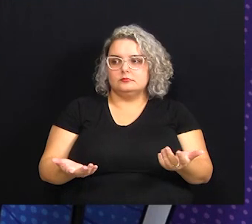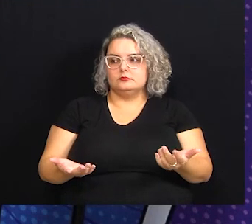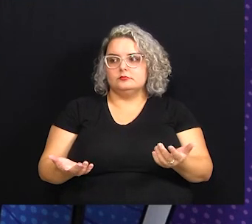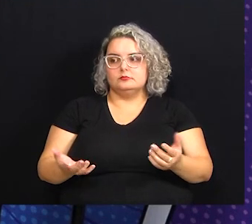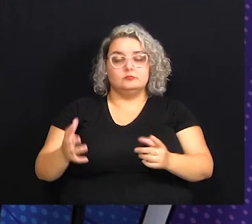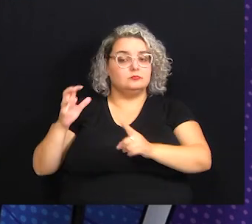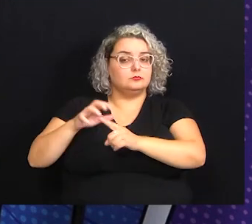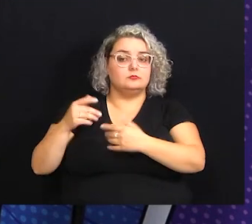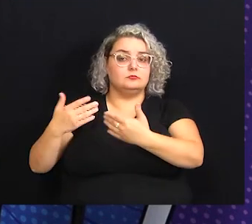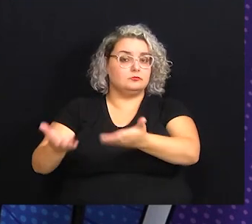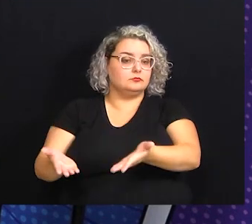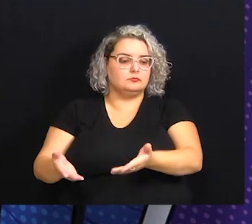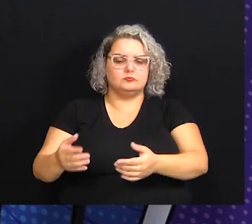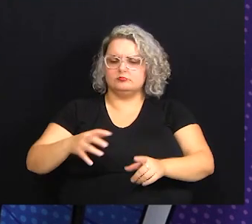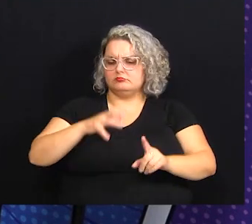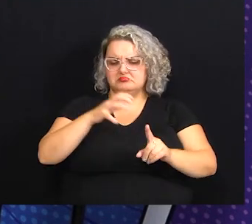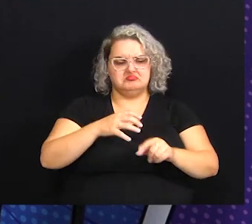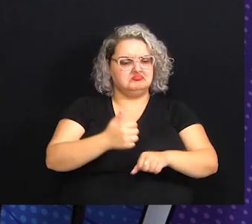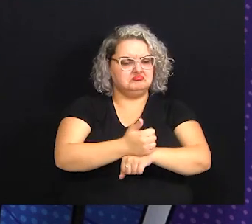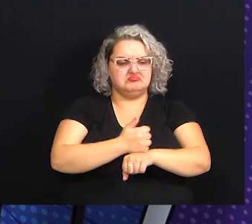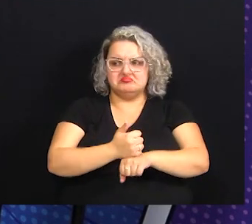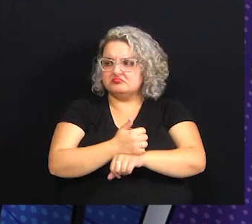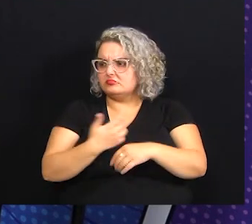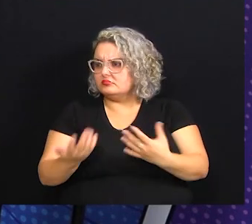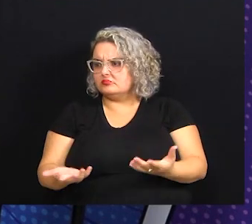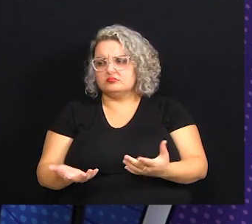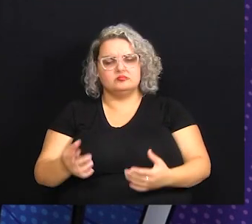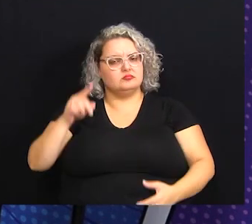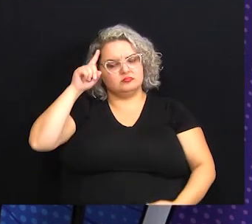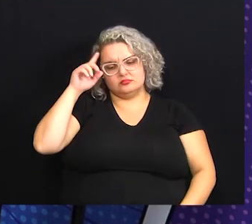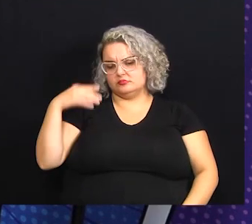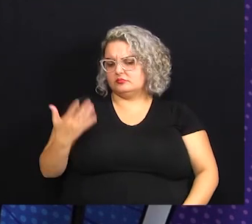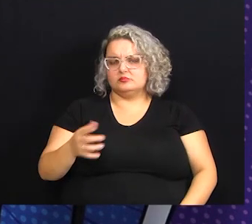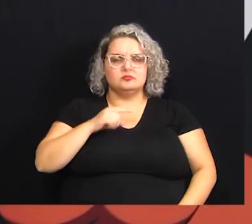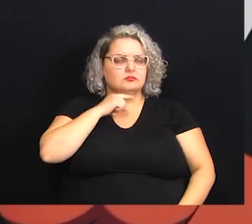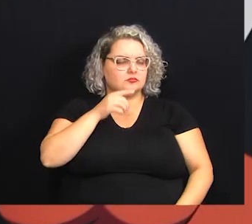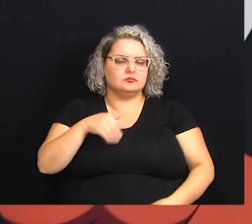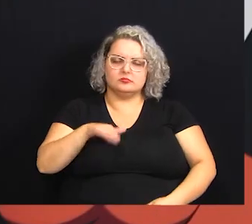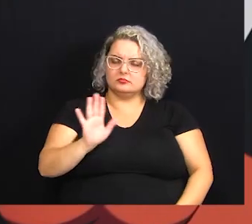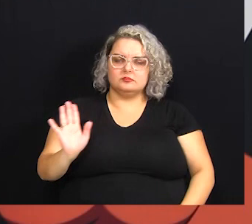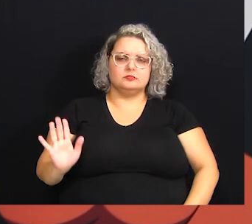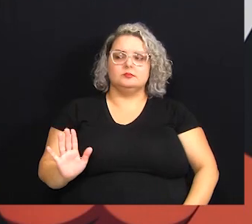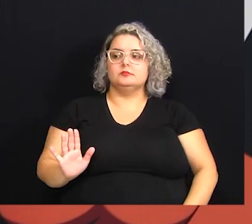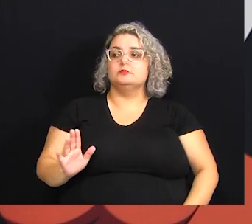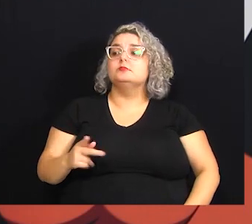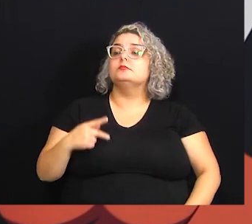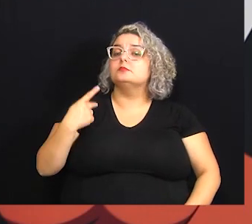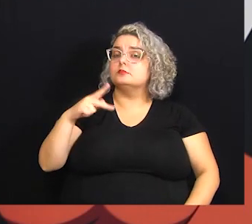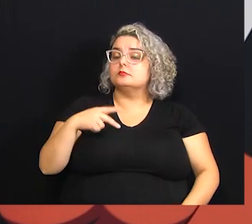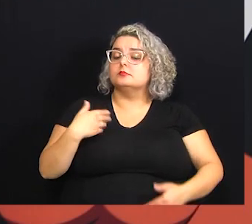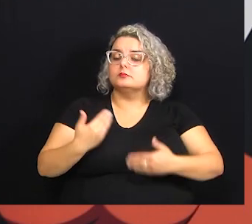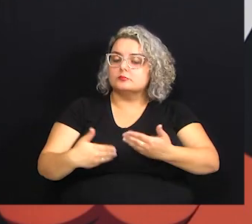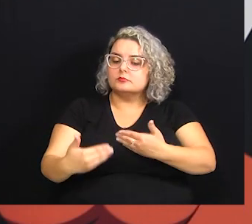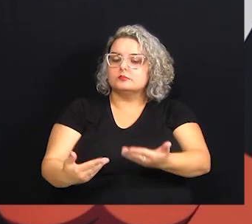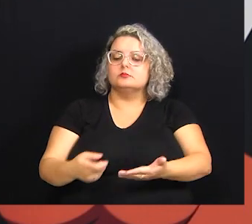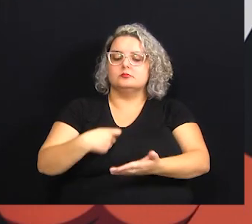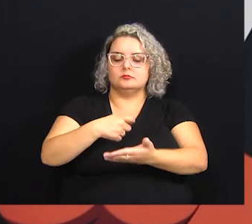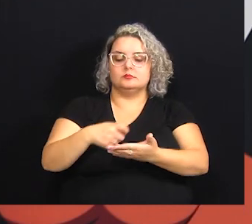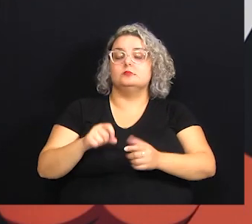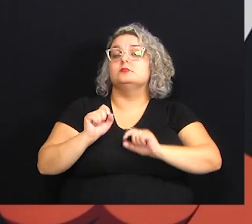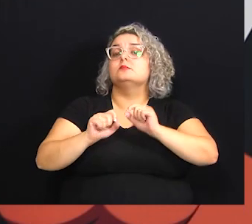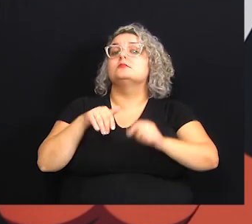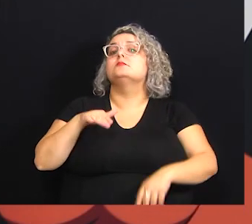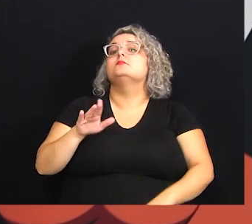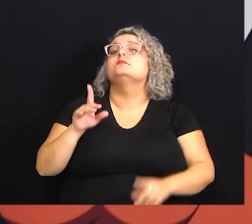Não vai interferir profissionalmente, não vai interferir no dia a dia de mais ninguém. No seu processo de escrita, né, o que foi